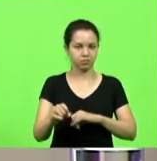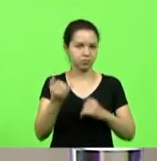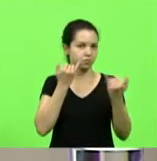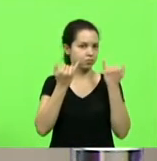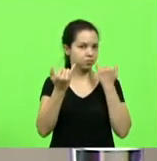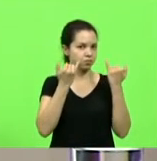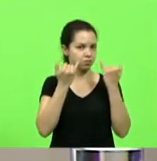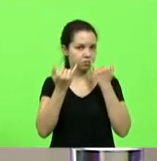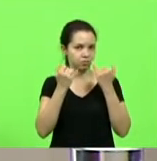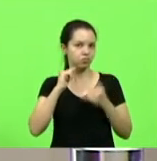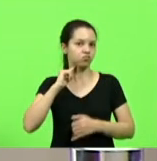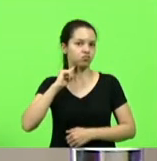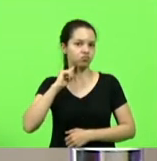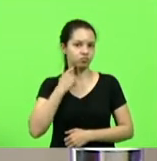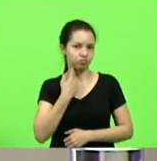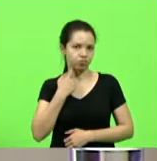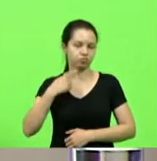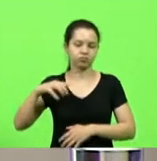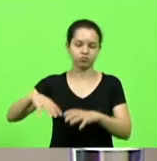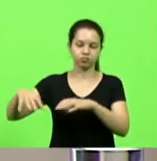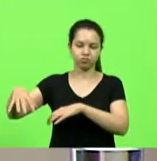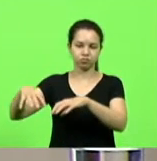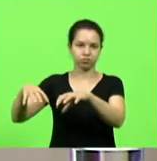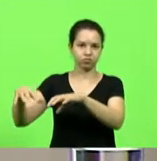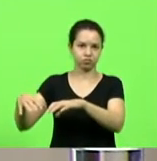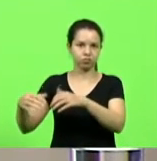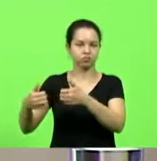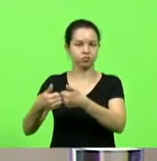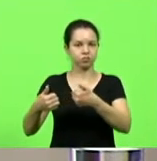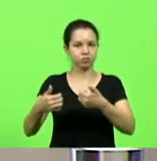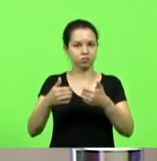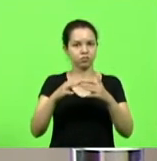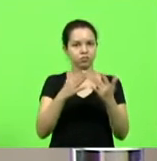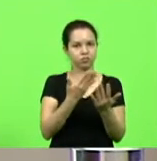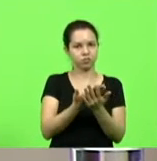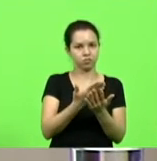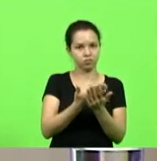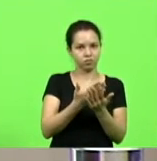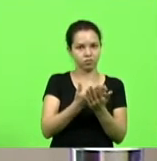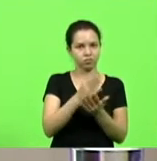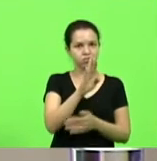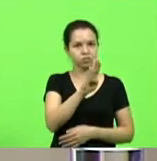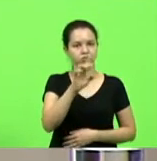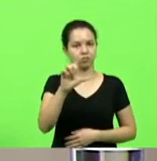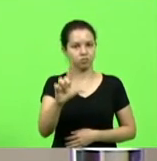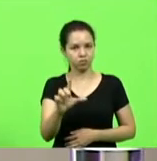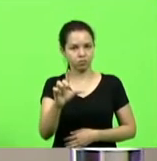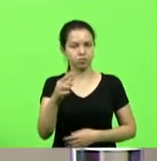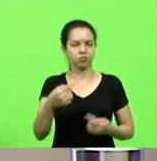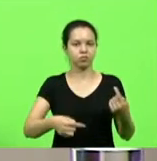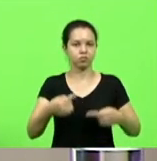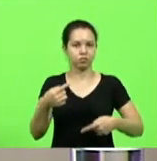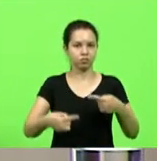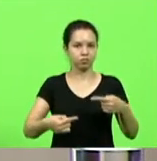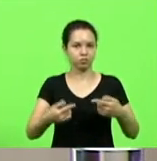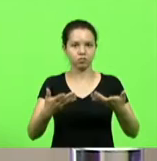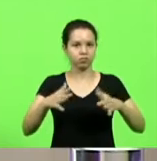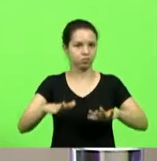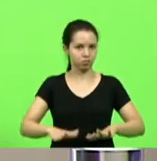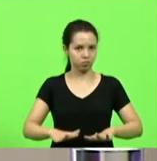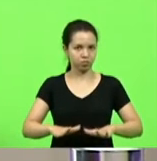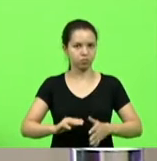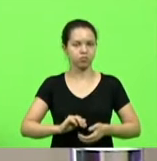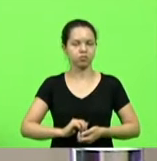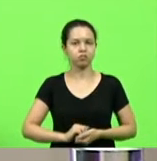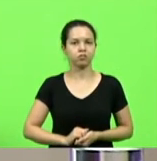existente ao lado da Escola de Educação Básica Max Tavares do Amaral, situada em Blumenau, em discussão. Não havendo quem queira discutir,